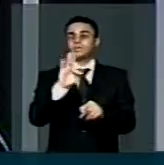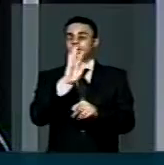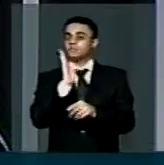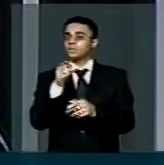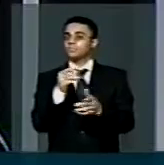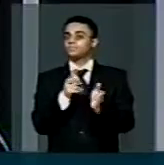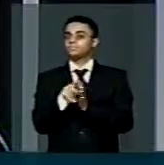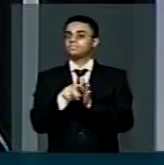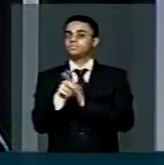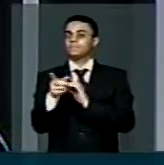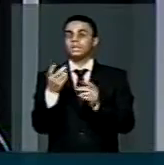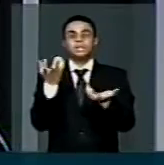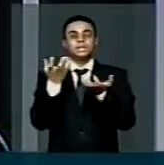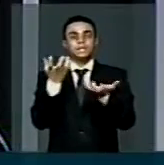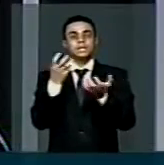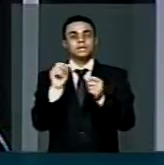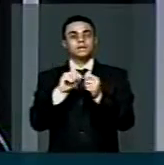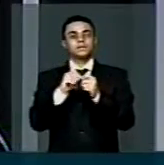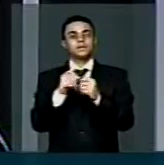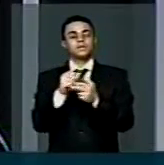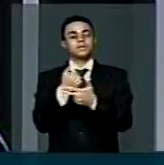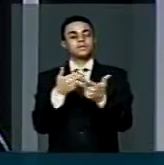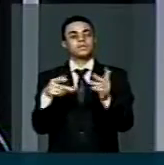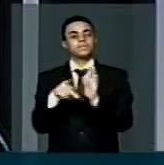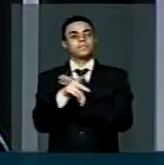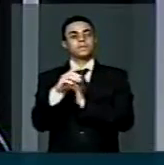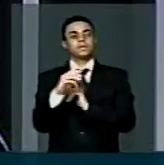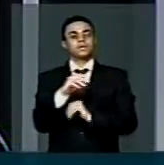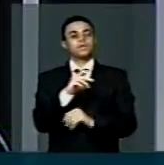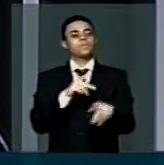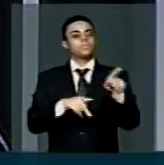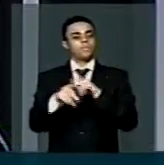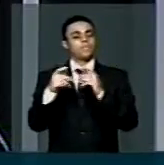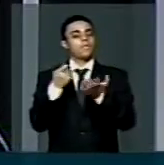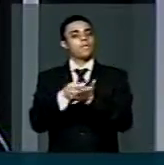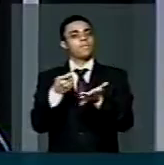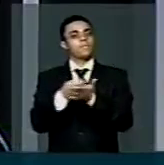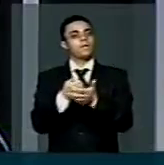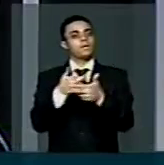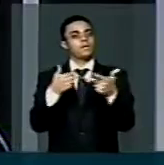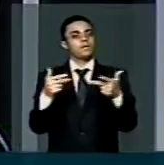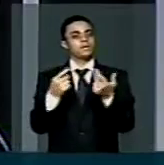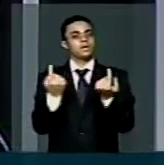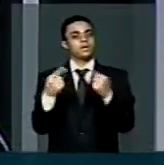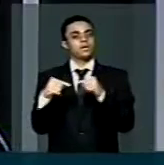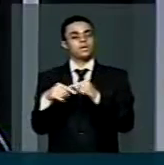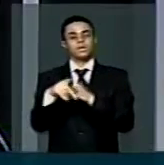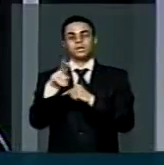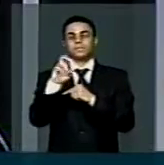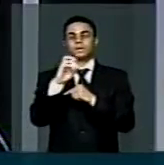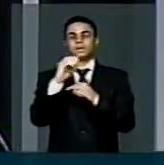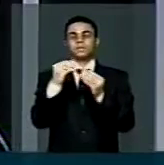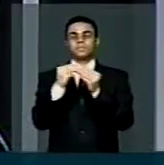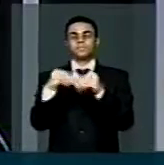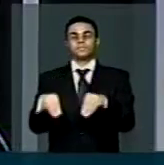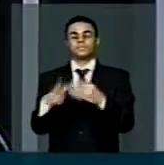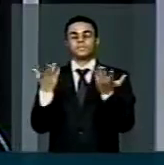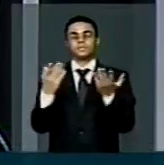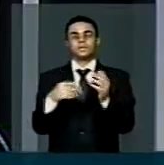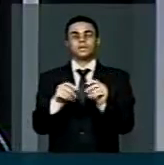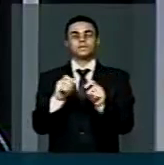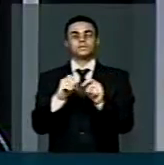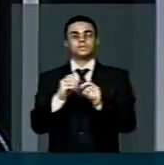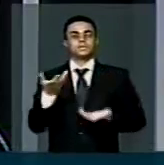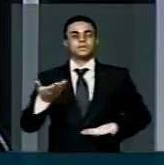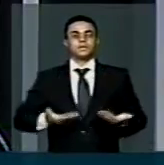cima e ajuizou recentemente uma ação civil pública cobrando medidas contra a precariedade para a prestação de serviço